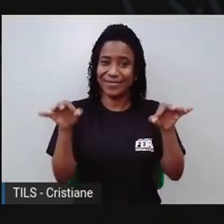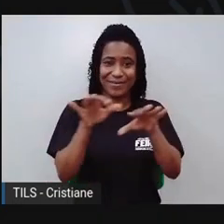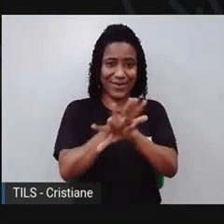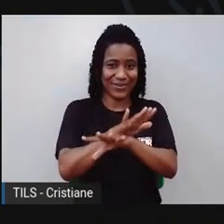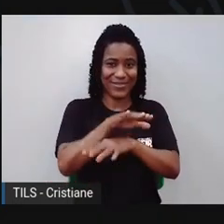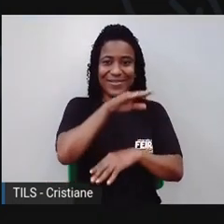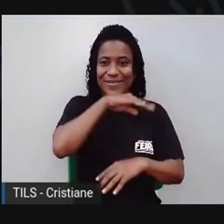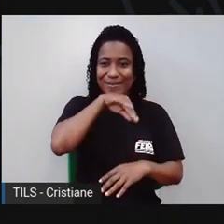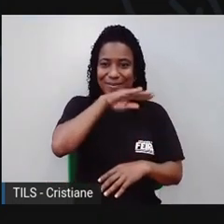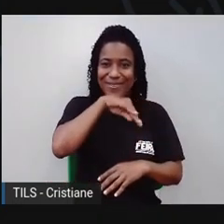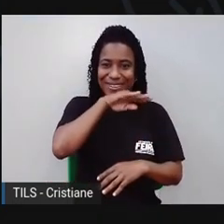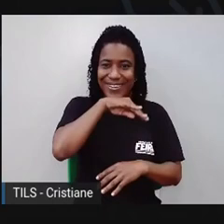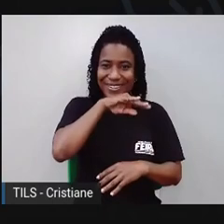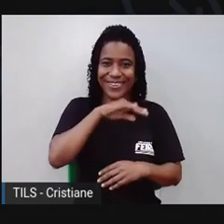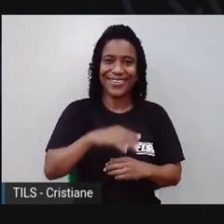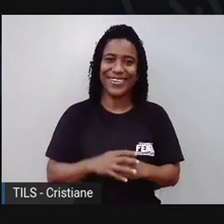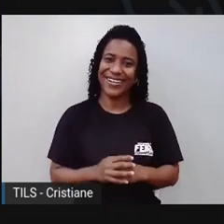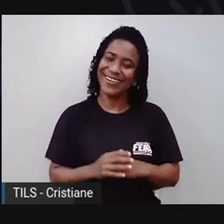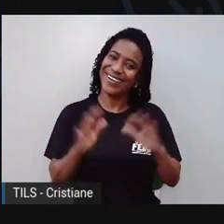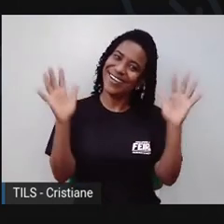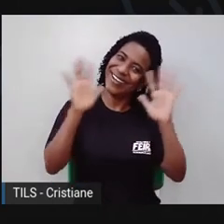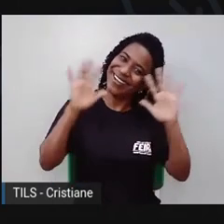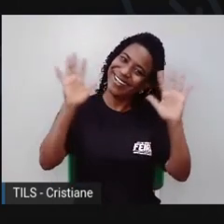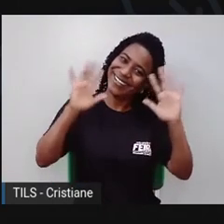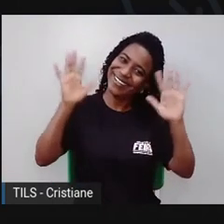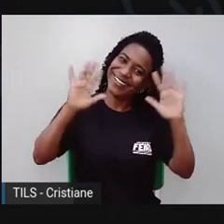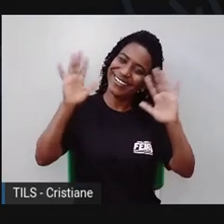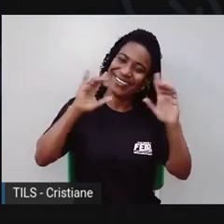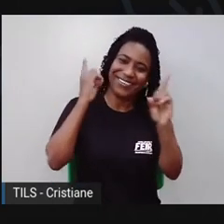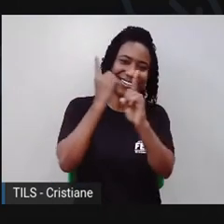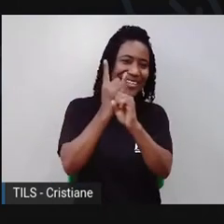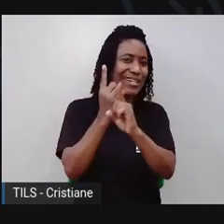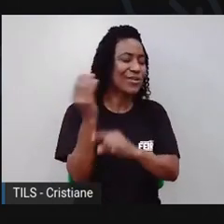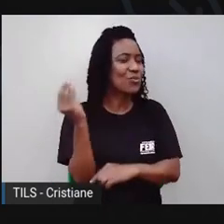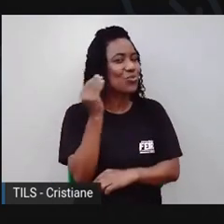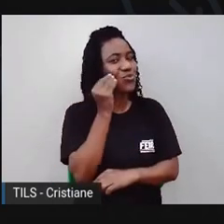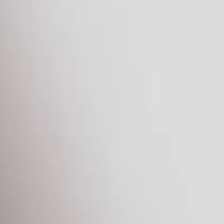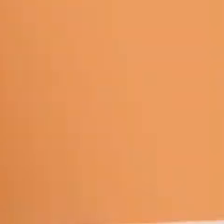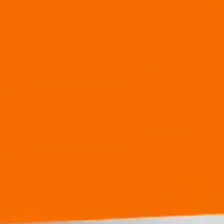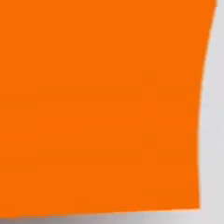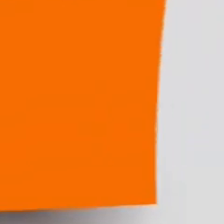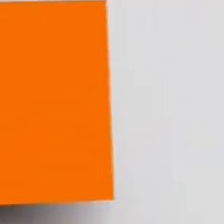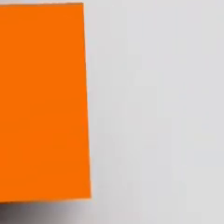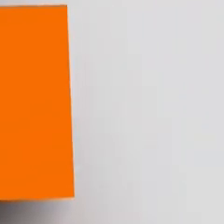Até a próxima aula. Beijos da Proveroca.